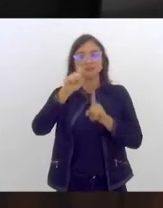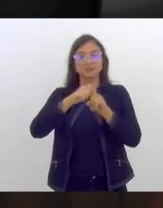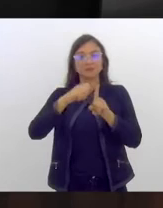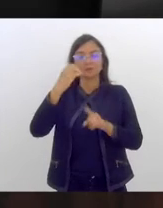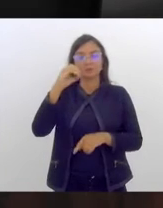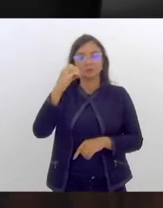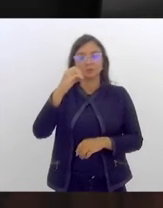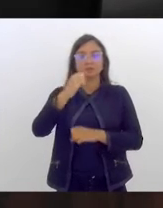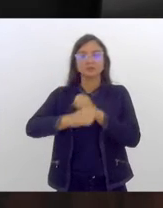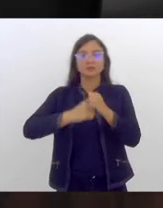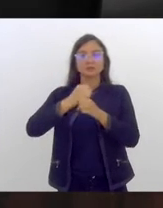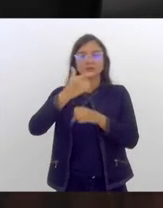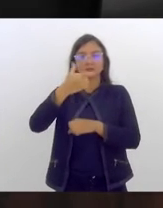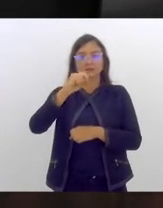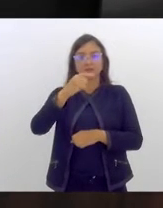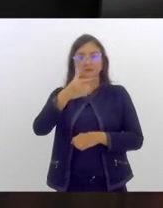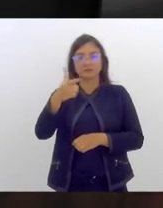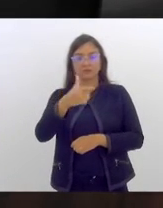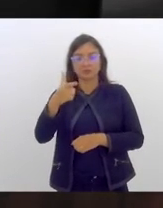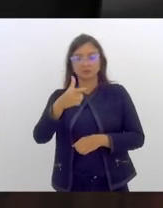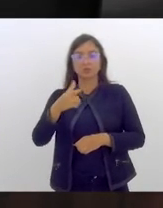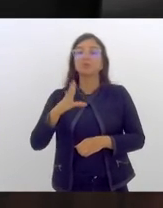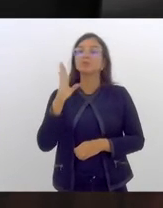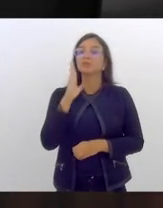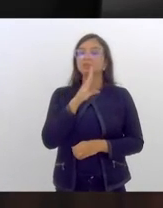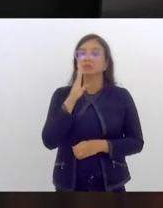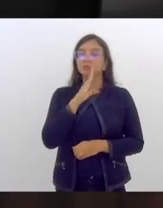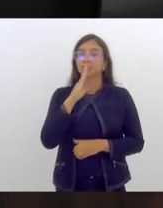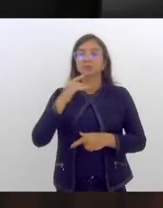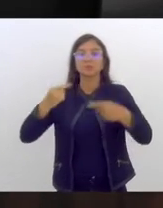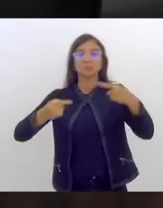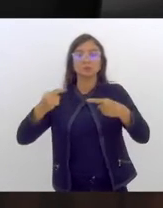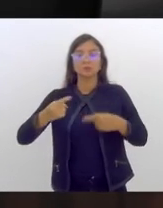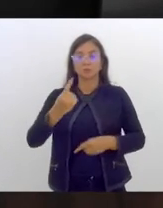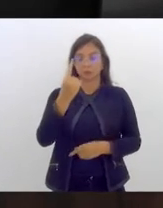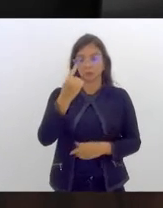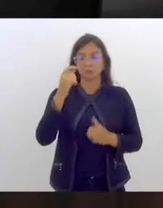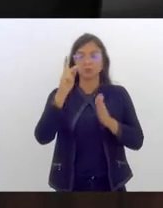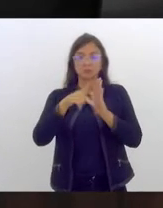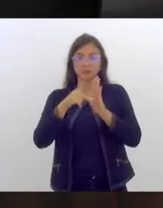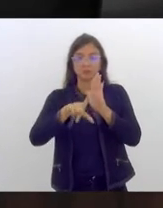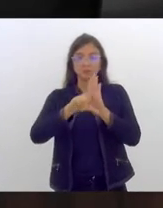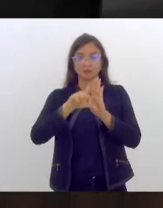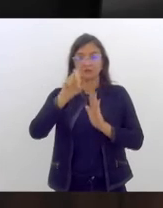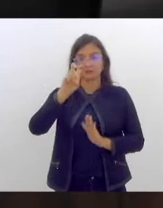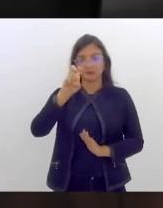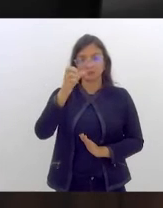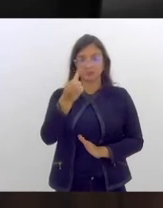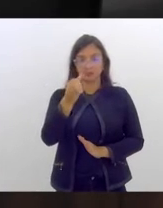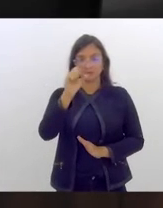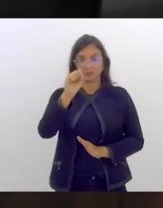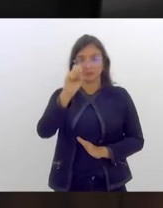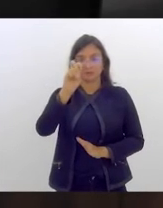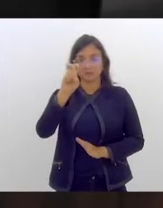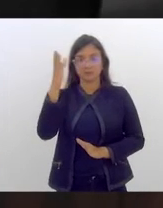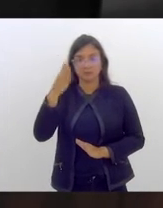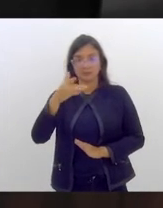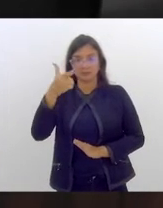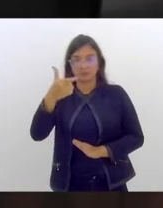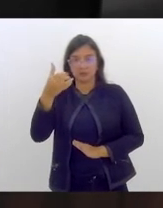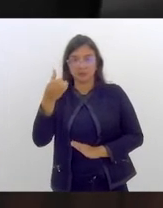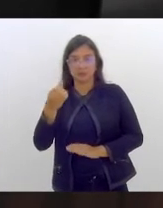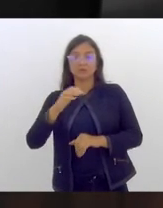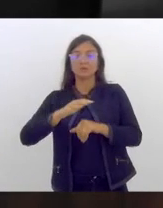em regime de urgência e discussão única projetos de lei número 5685 de 22 de Antônio deputada Célia Jordão